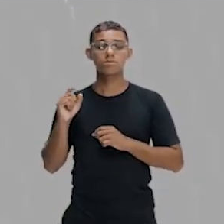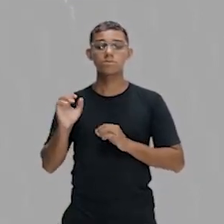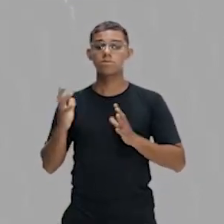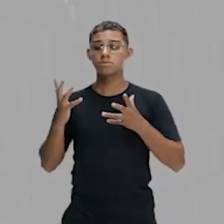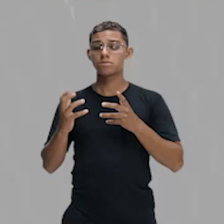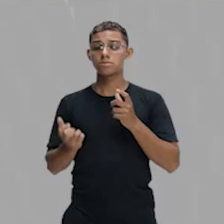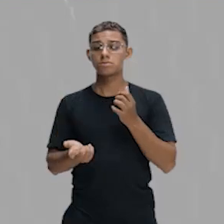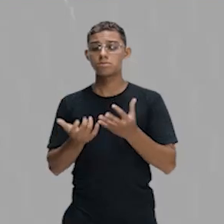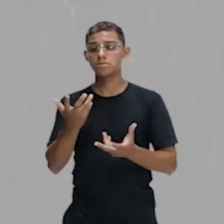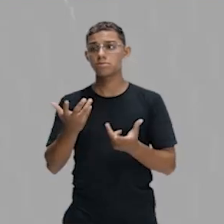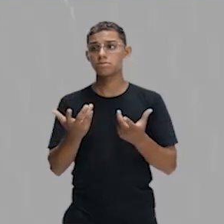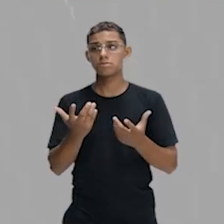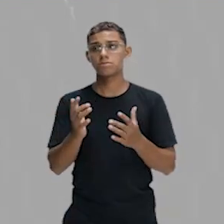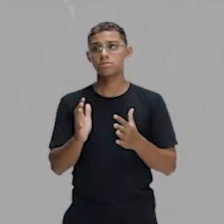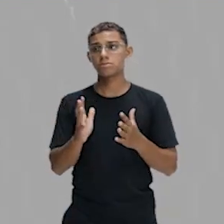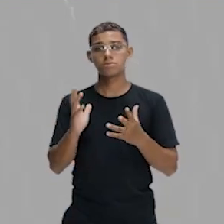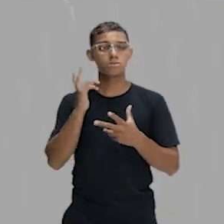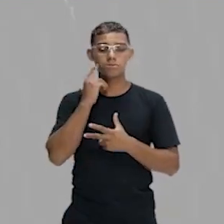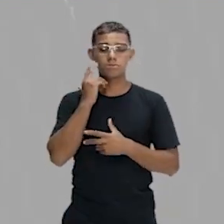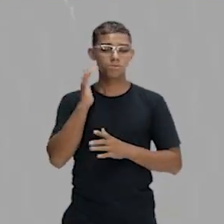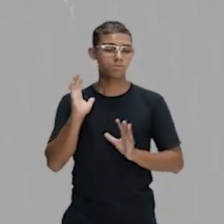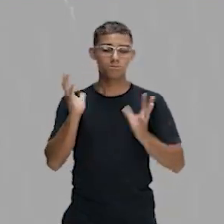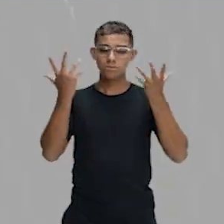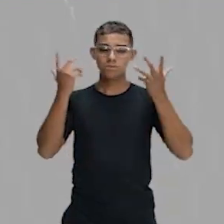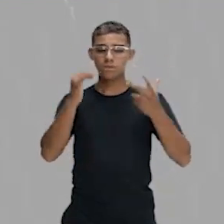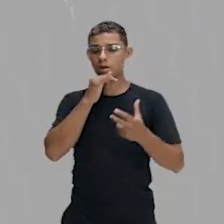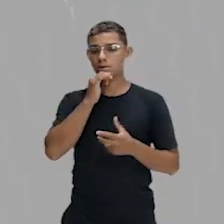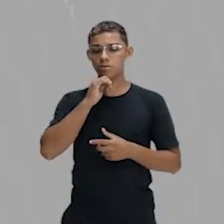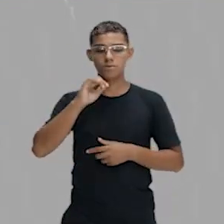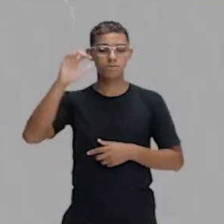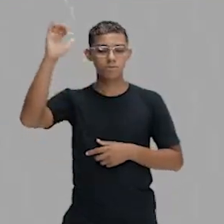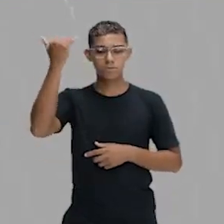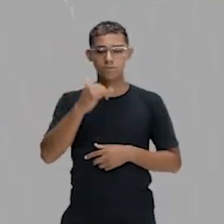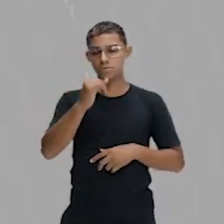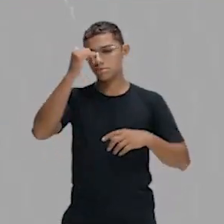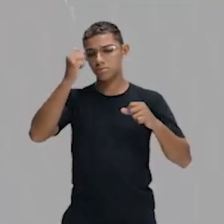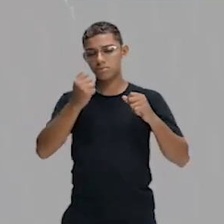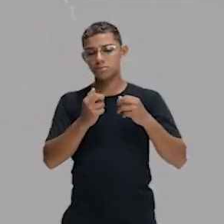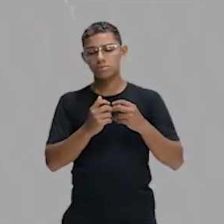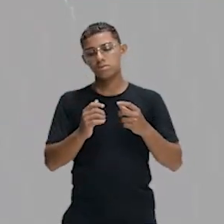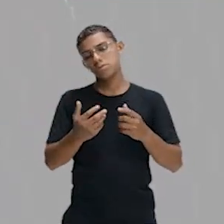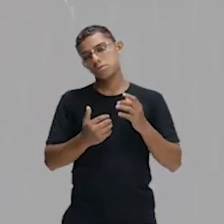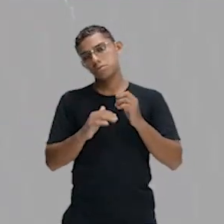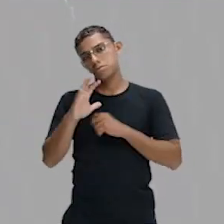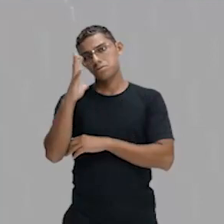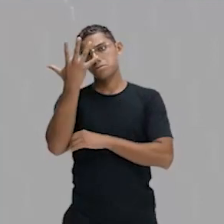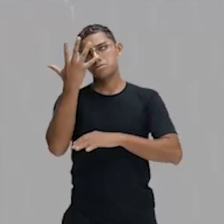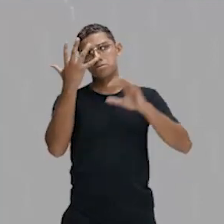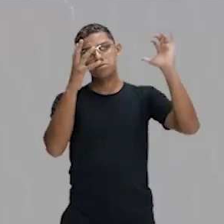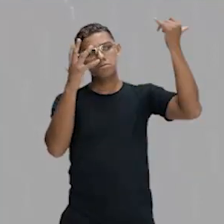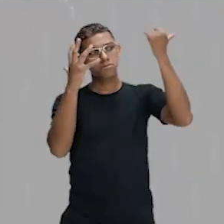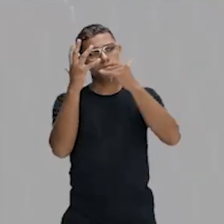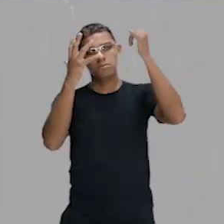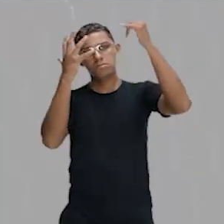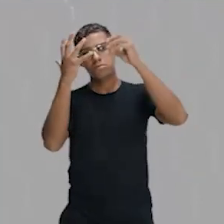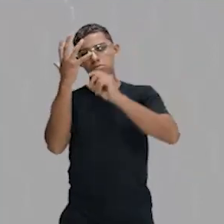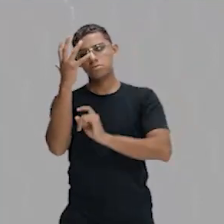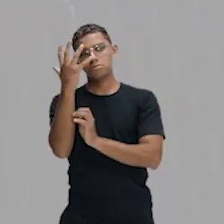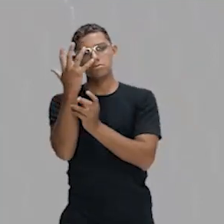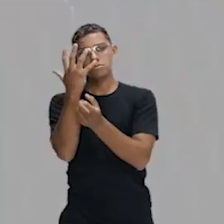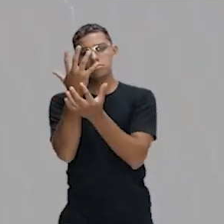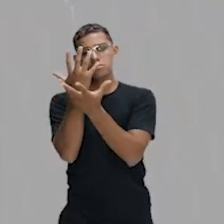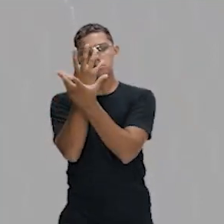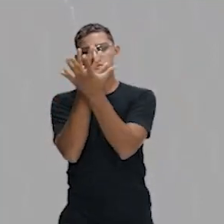provocado principalmente por eventos naturais, como um raio que cai numa árvore e essa árvore acaba queimando e aí aquele fogo